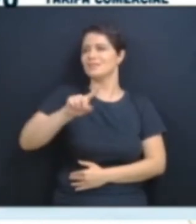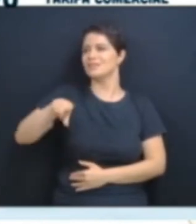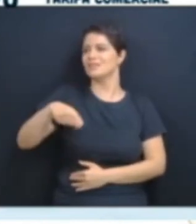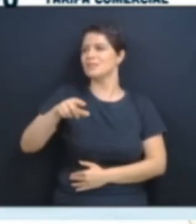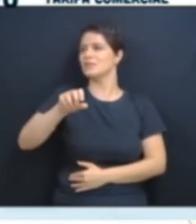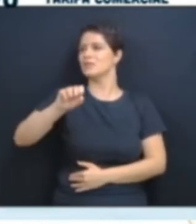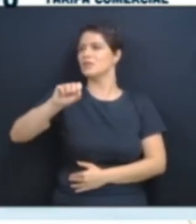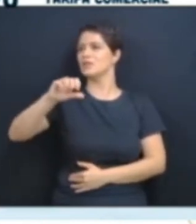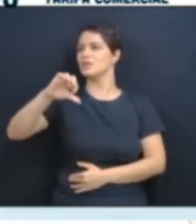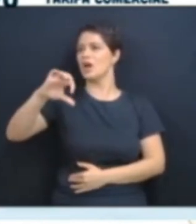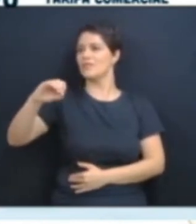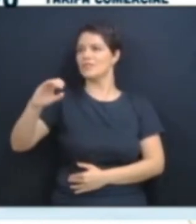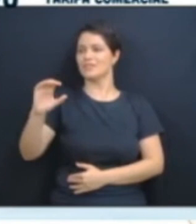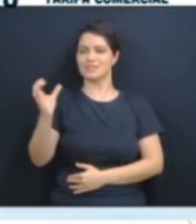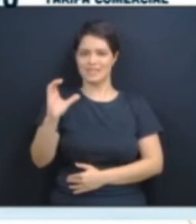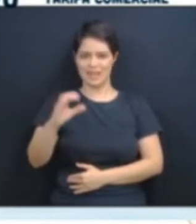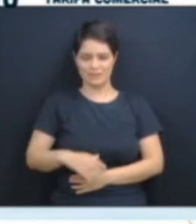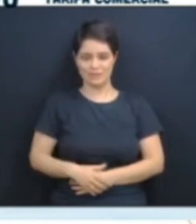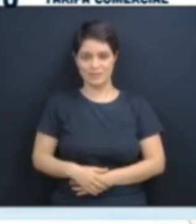degrau tarifário, R$